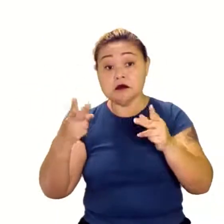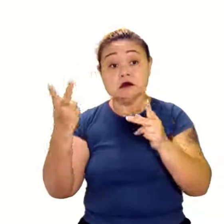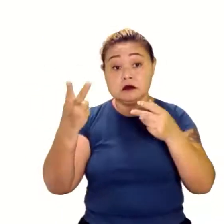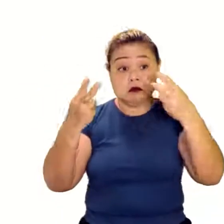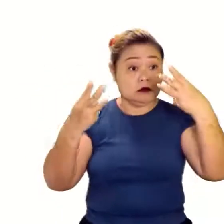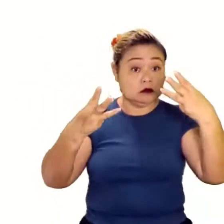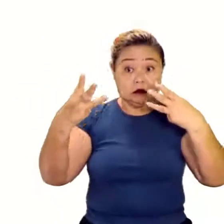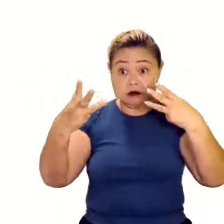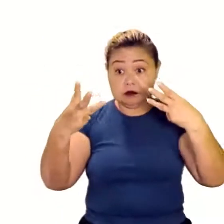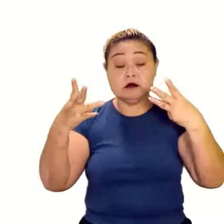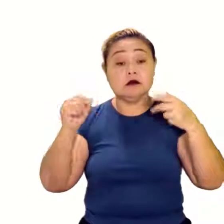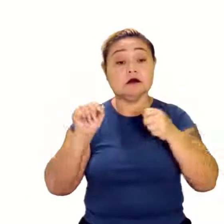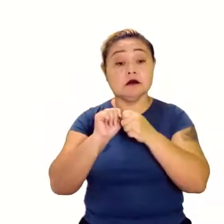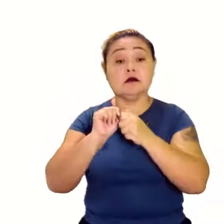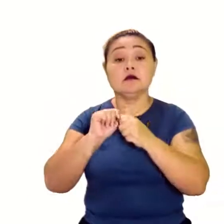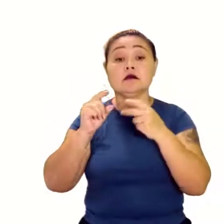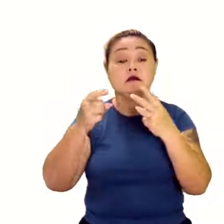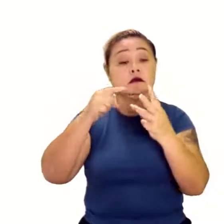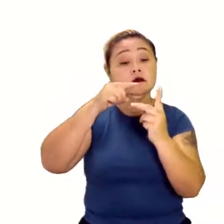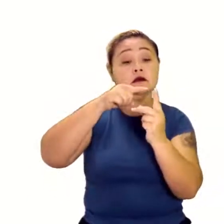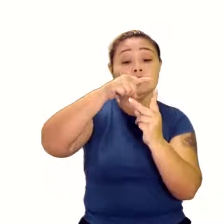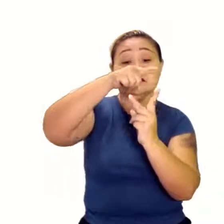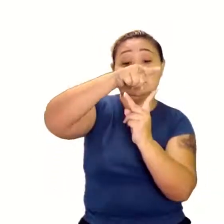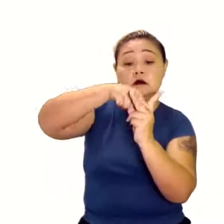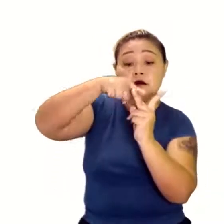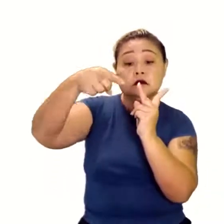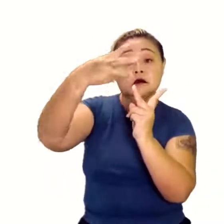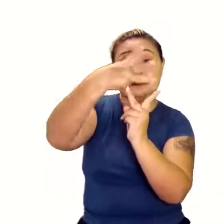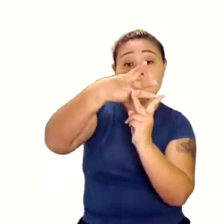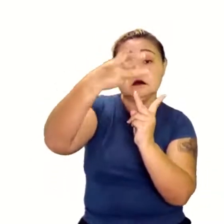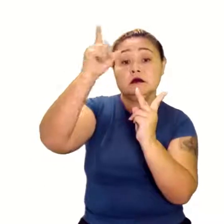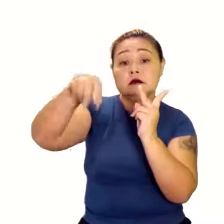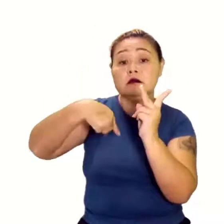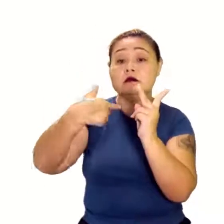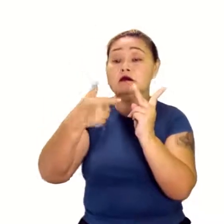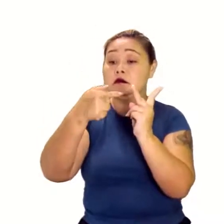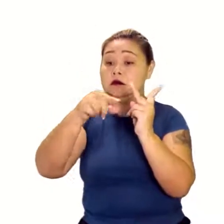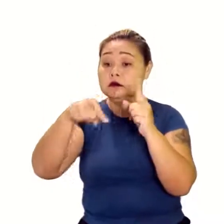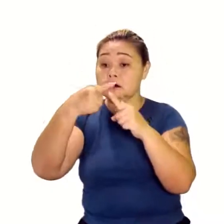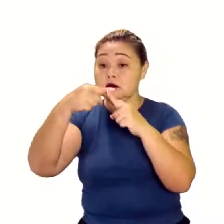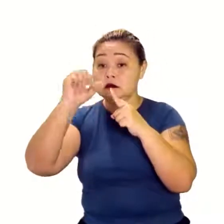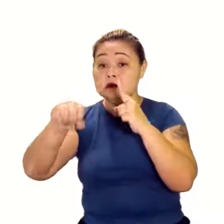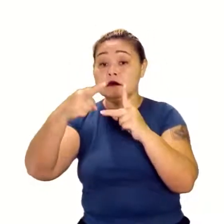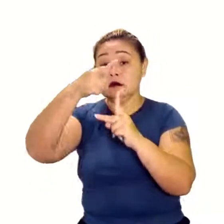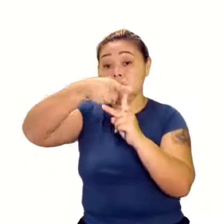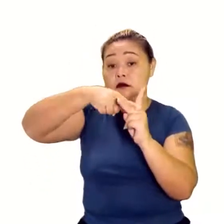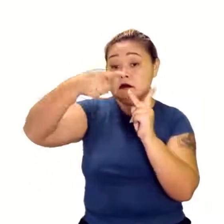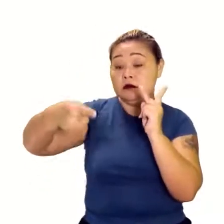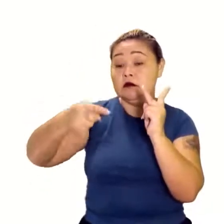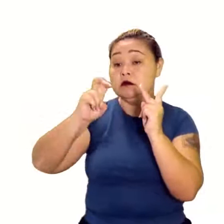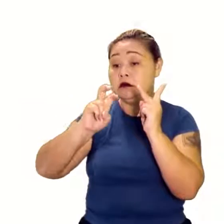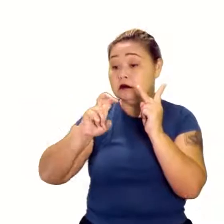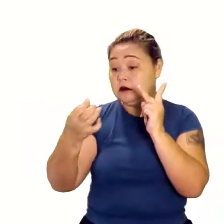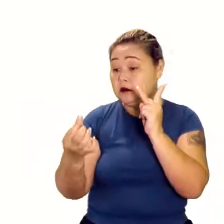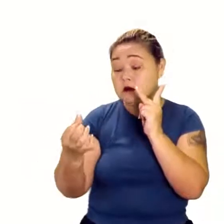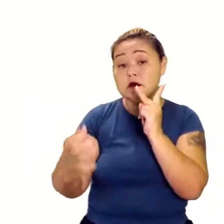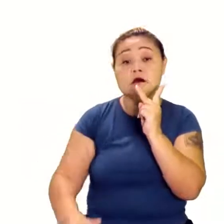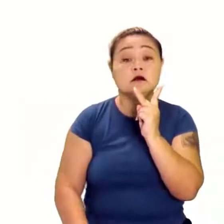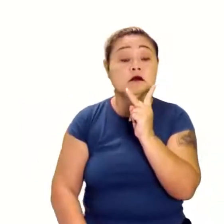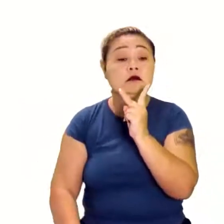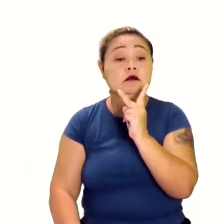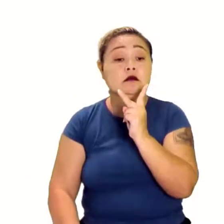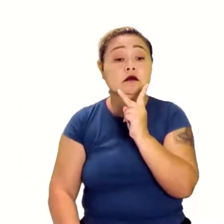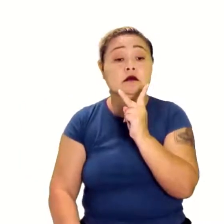é? Então, vai ficar raiz cúbica de 7 vezes 8. 8. Raiz cúbica de 7 vezes 8? 56. Muito